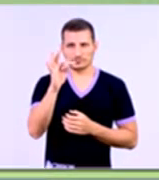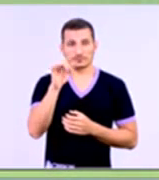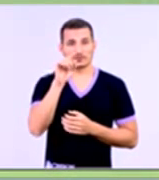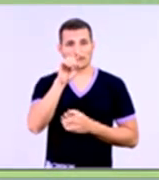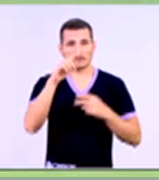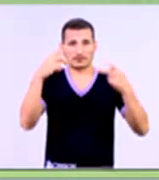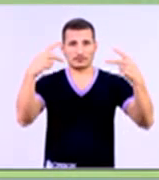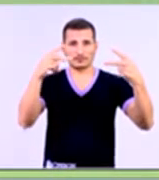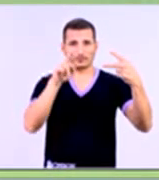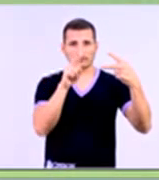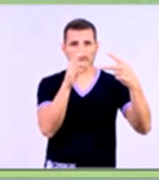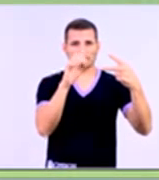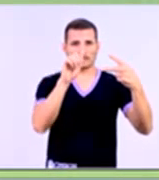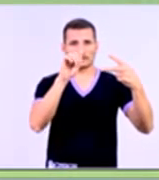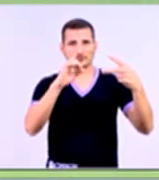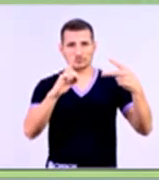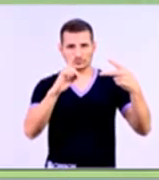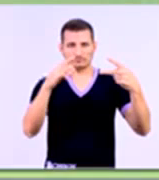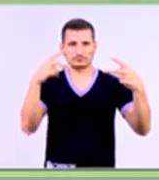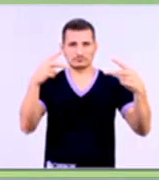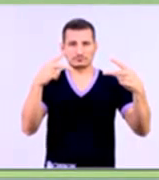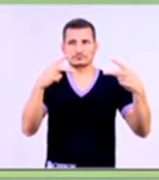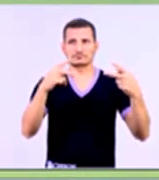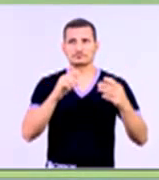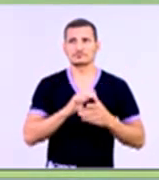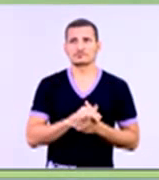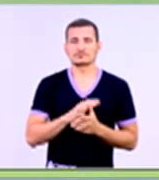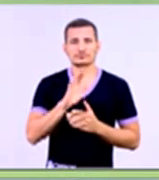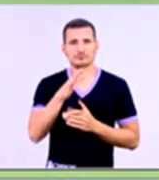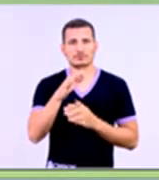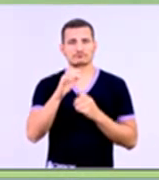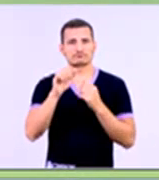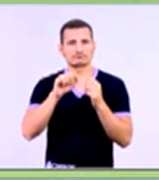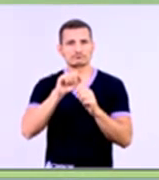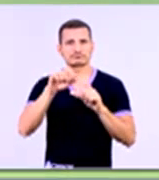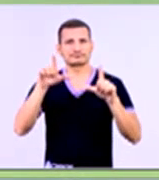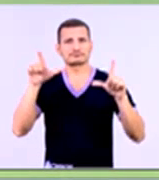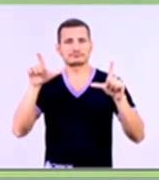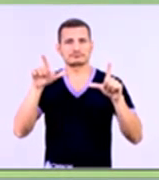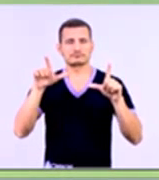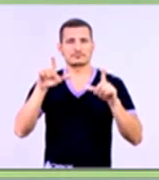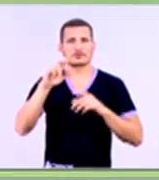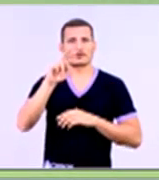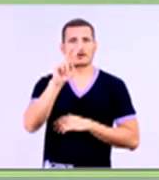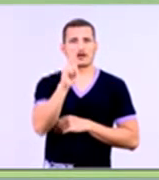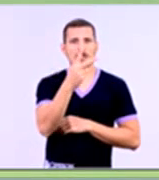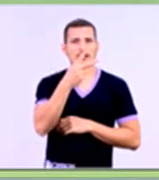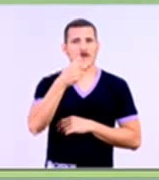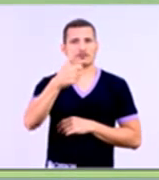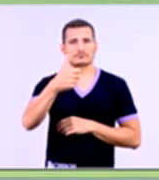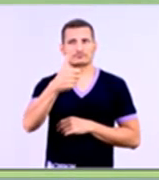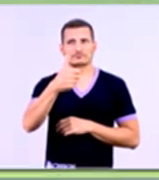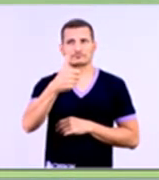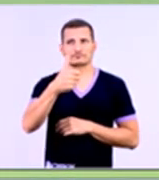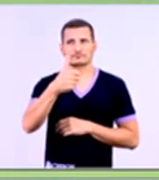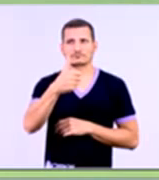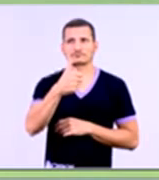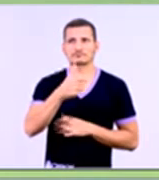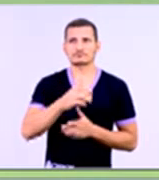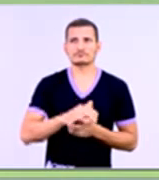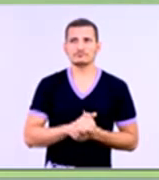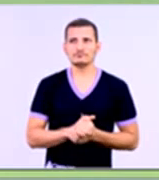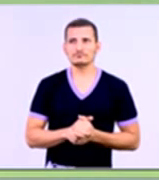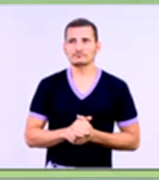head, quando ele é declarado, ele já renderiza automaticamente a tag H1. Aqui nós colocamos um